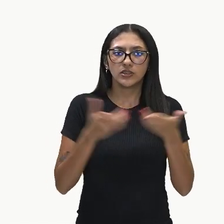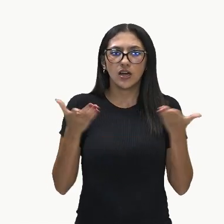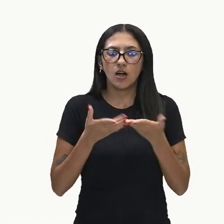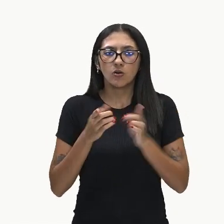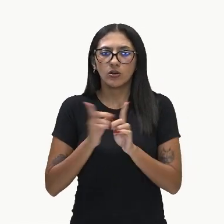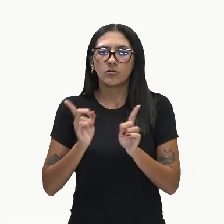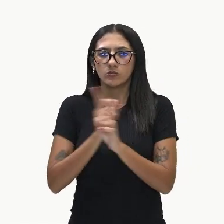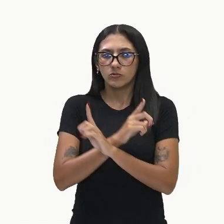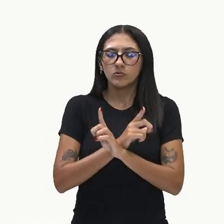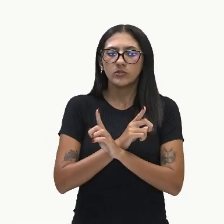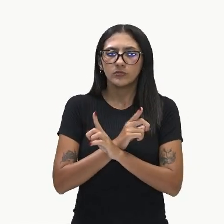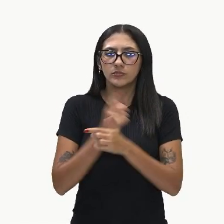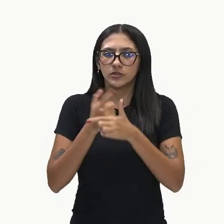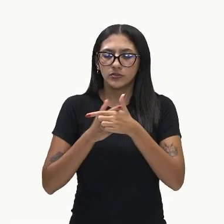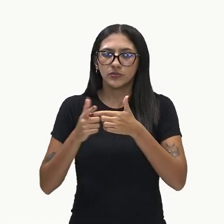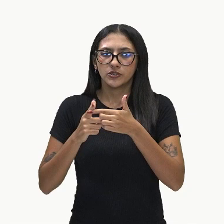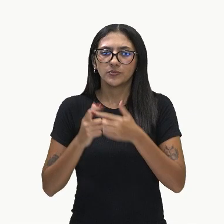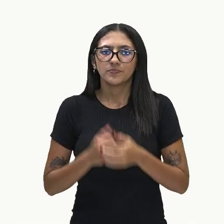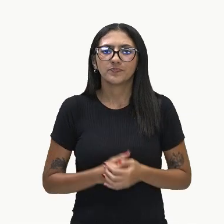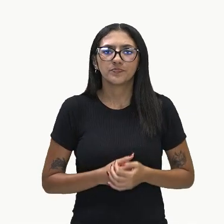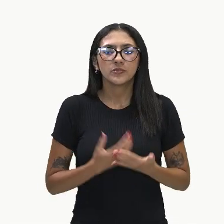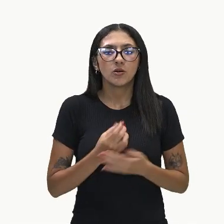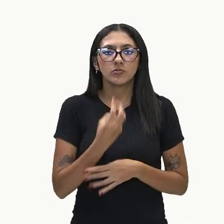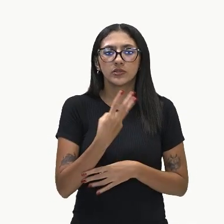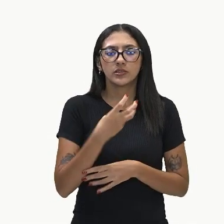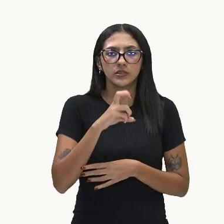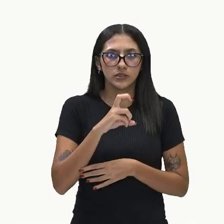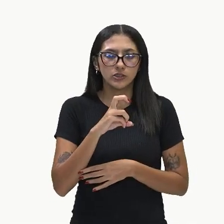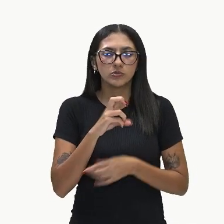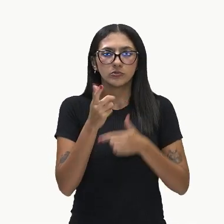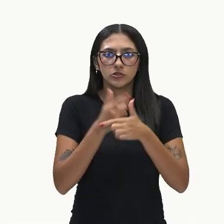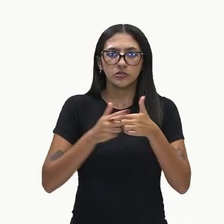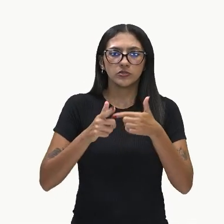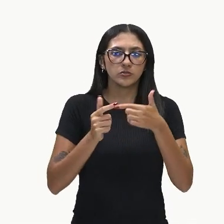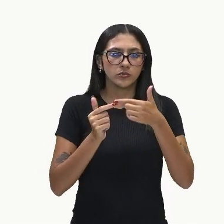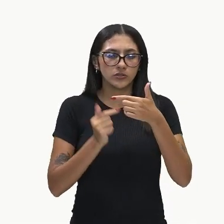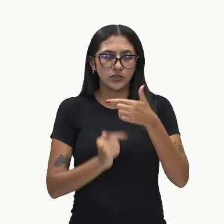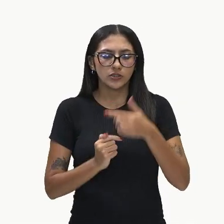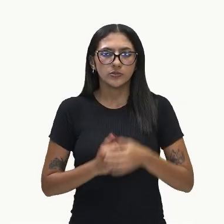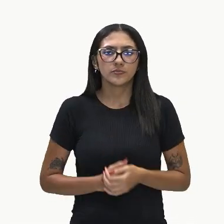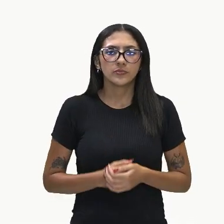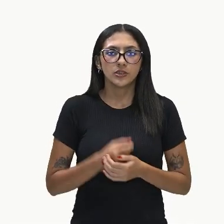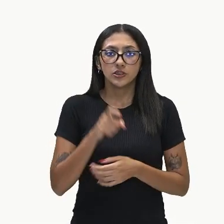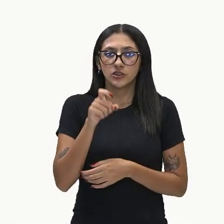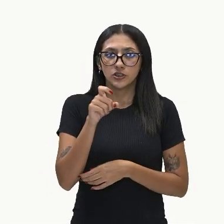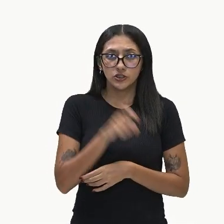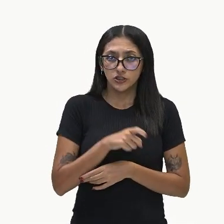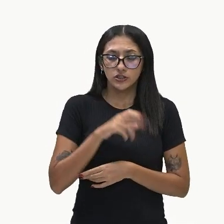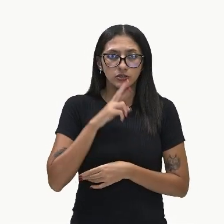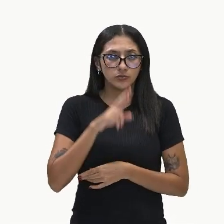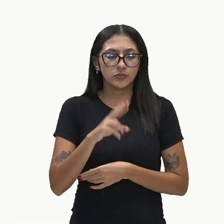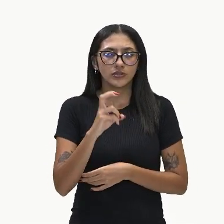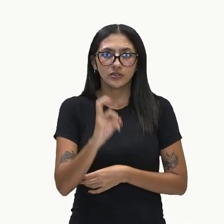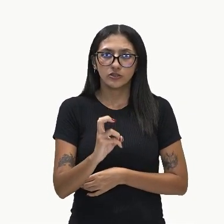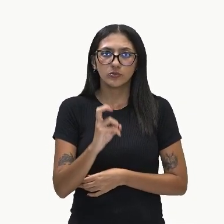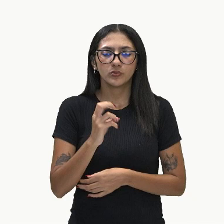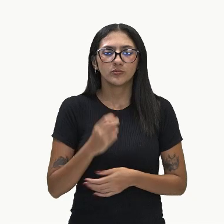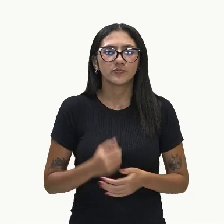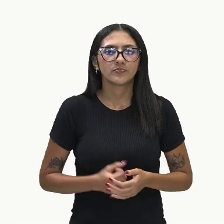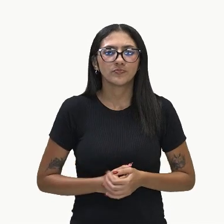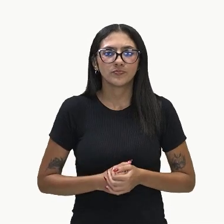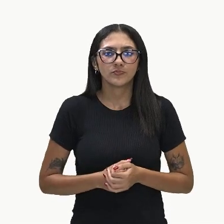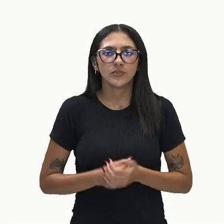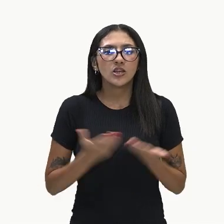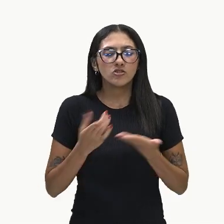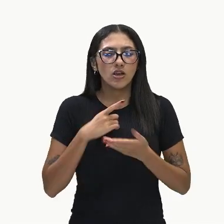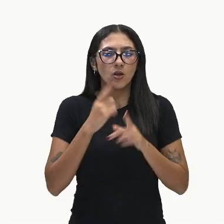dividindo. E aí eu fico com 35 dividido por 7, meu x é igual a 5. Agora que eu achei o valor